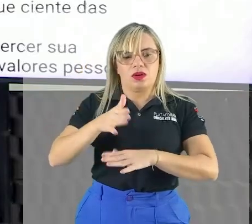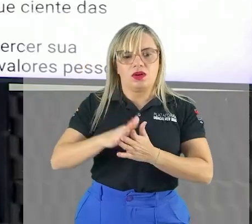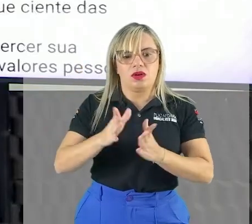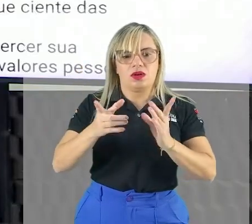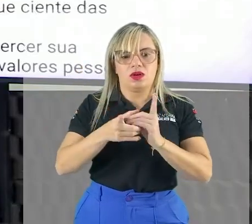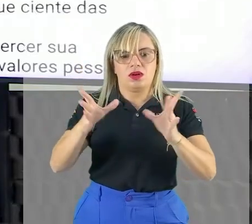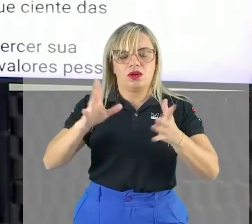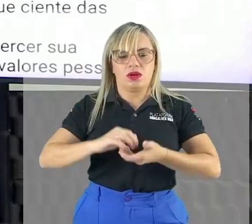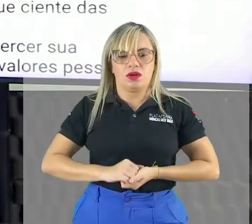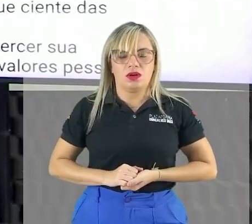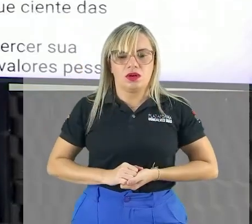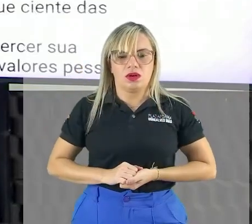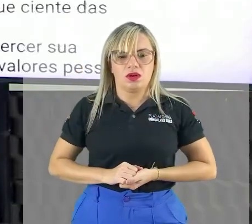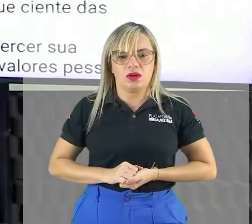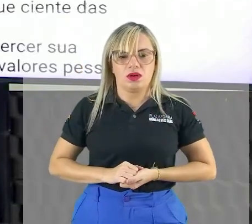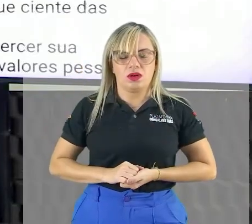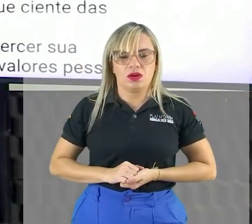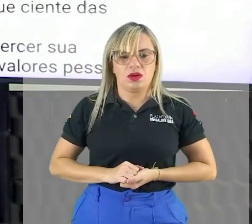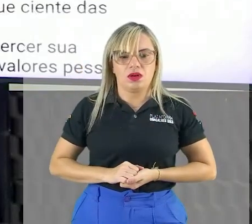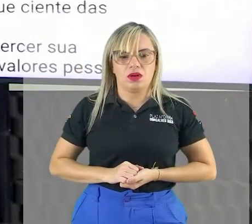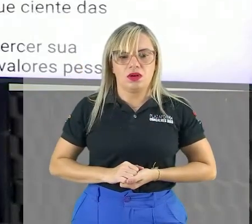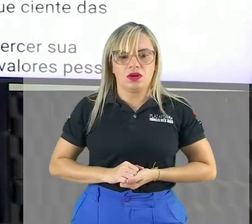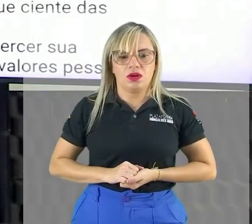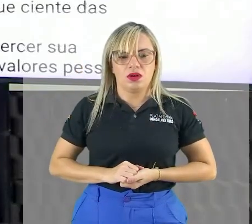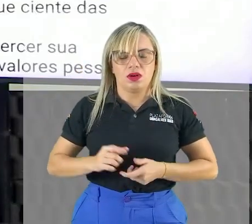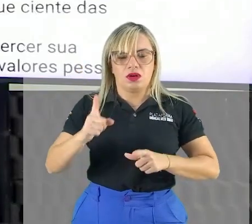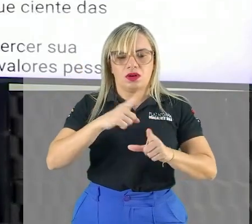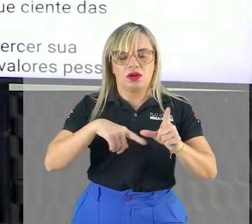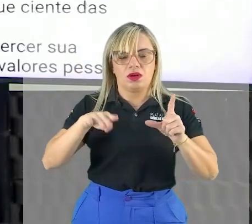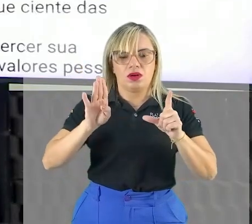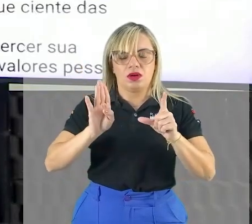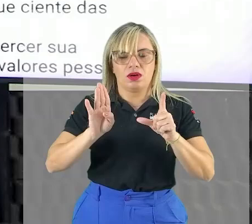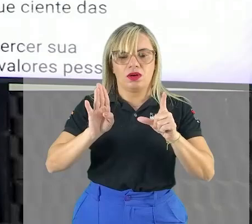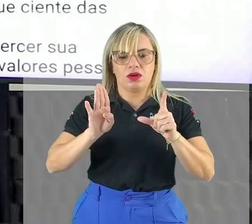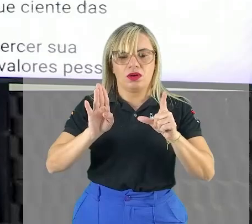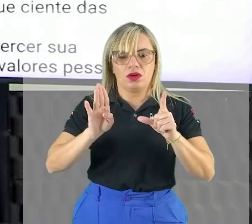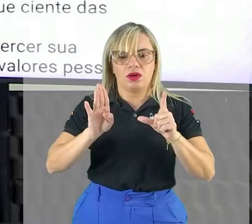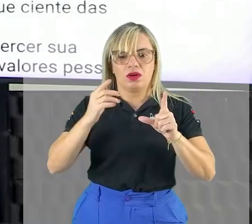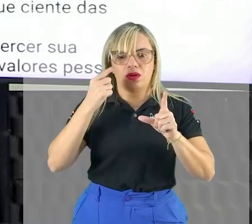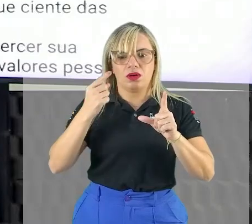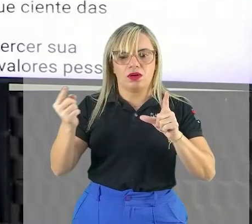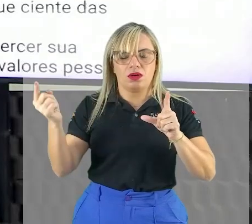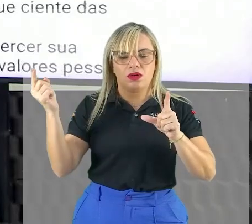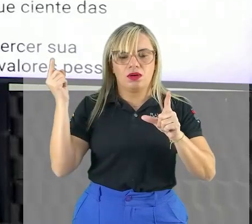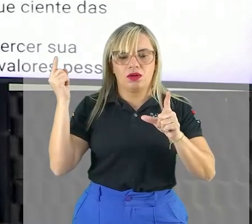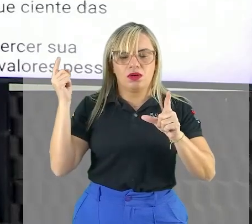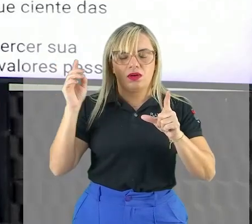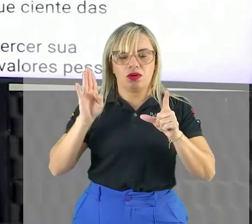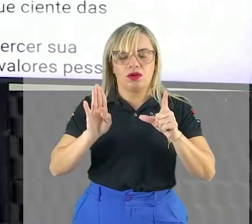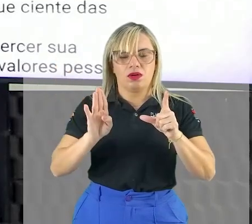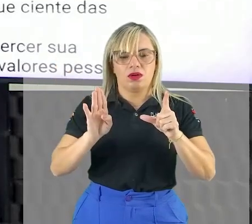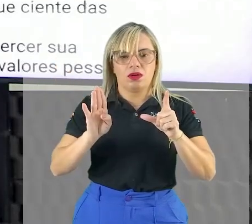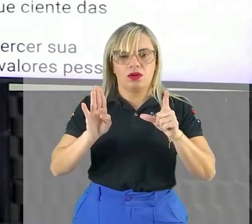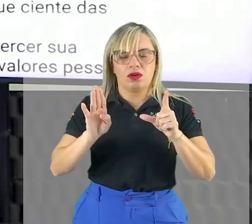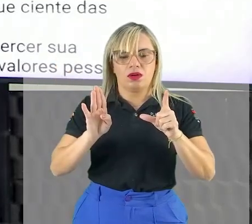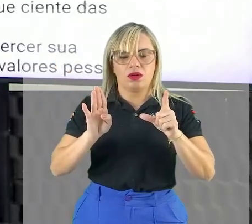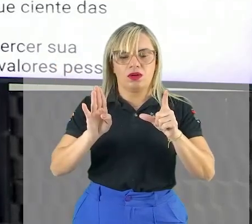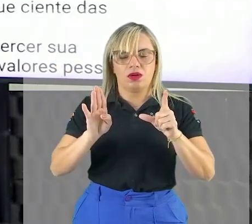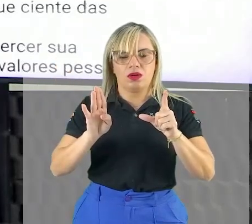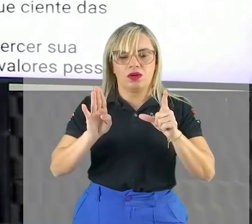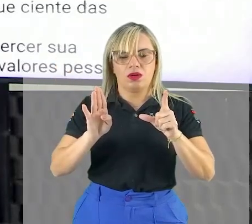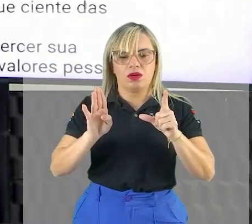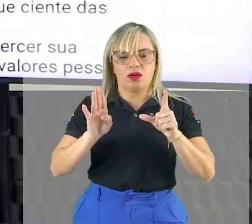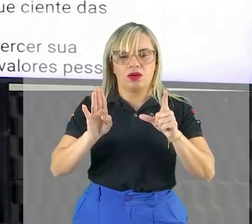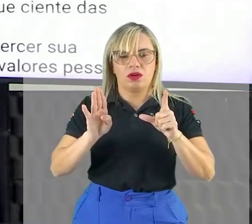lá para a questão aqui, está correta, é a letra B. O condicionamento da liberdade dos cidadãos à conformidade